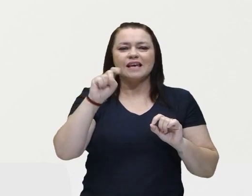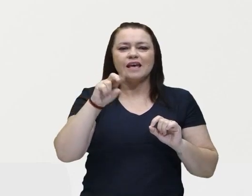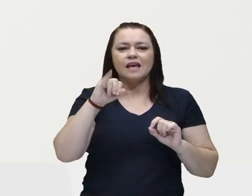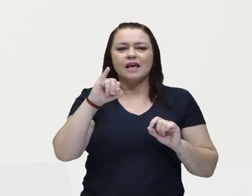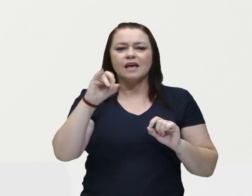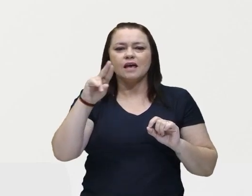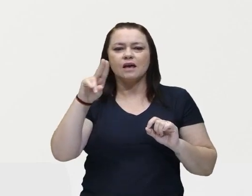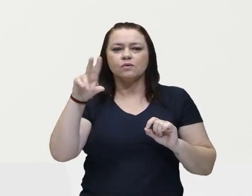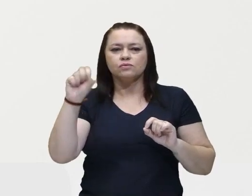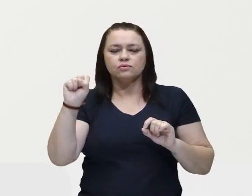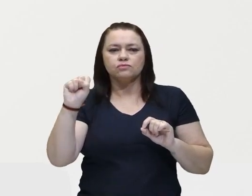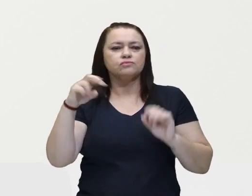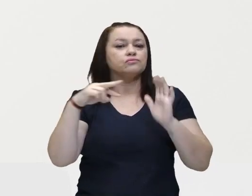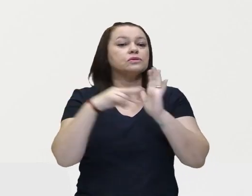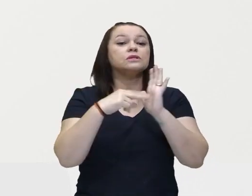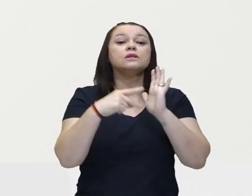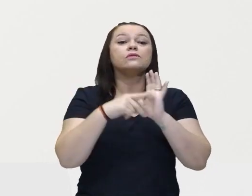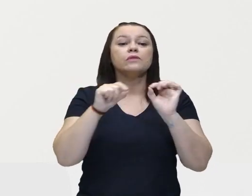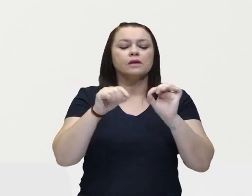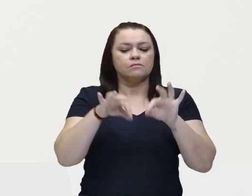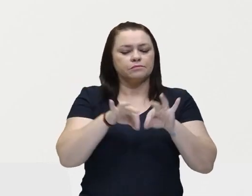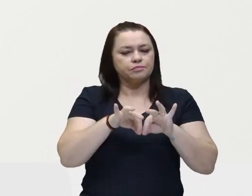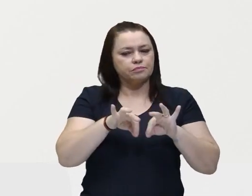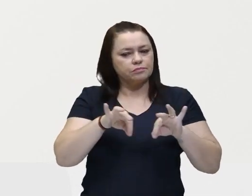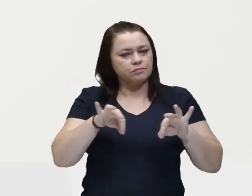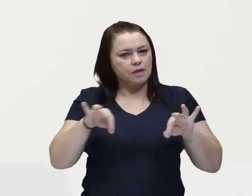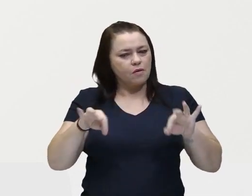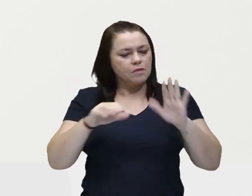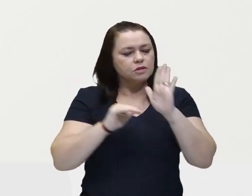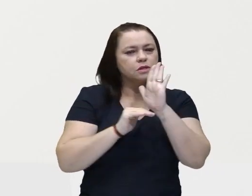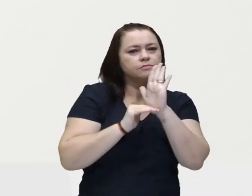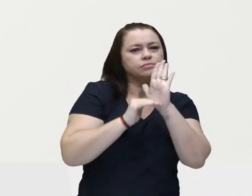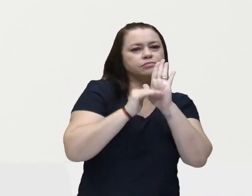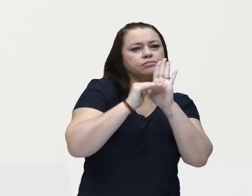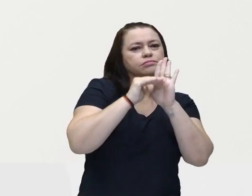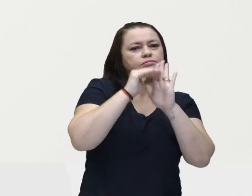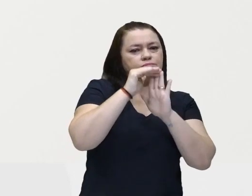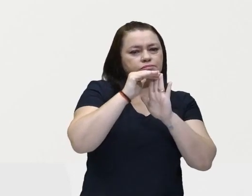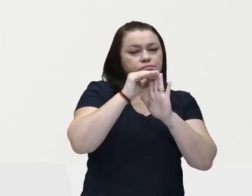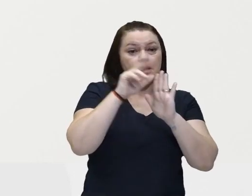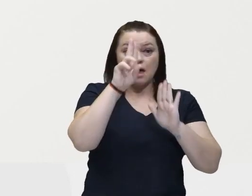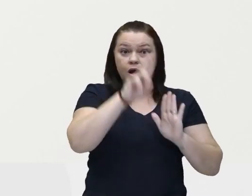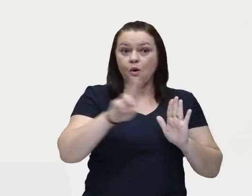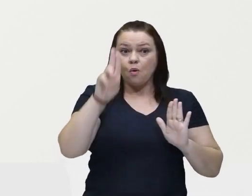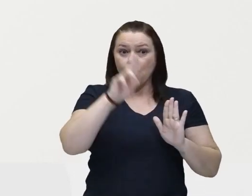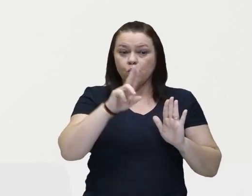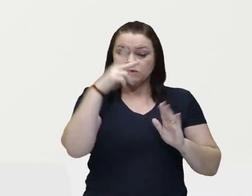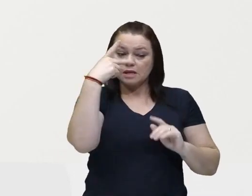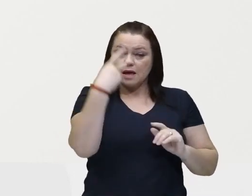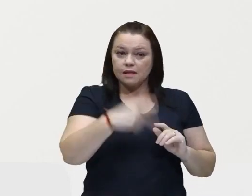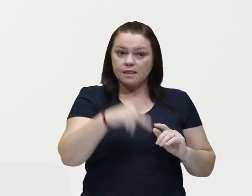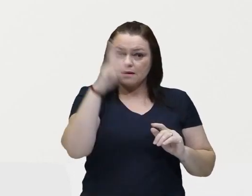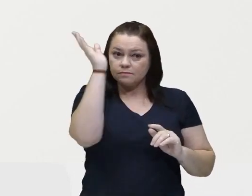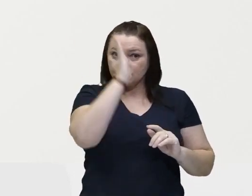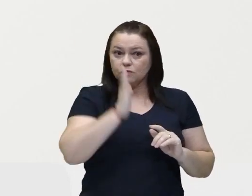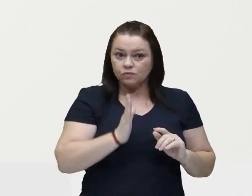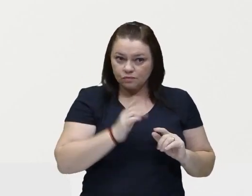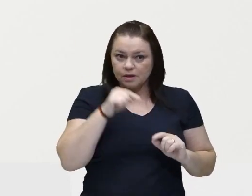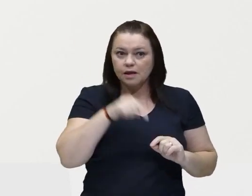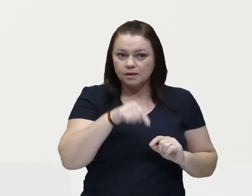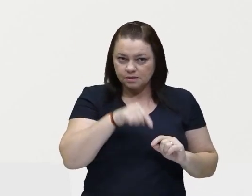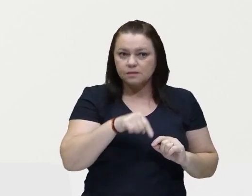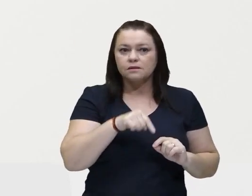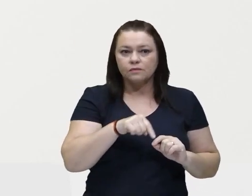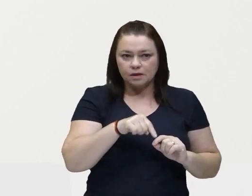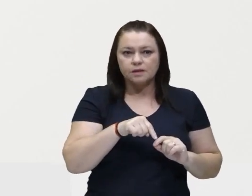Celsius. O que é isso? É uma medida de escala termométrica. No Brasil, tá certo? Nos termômetros,